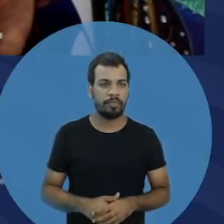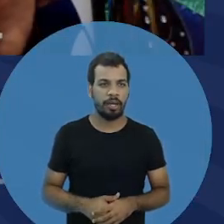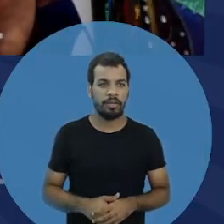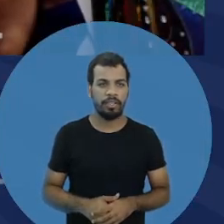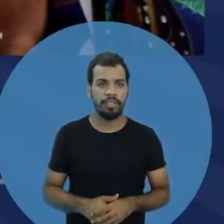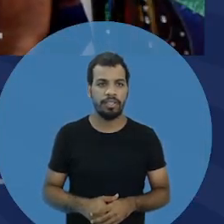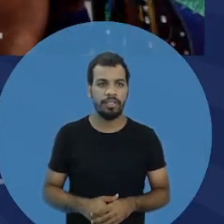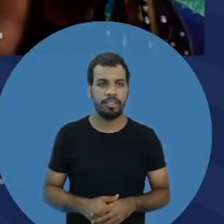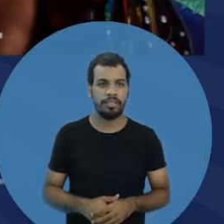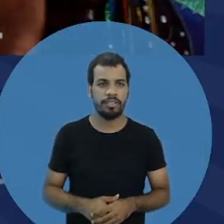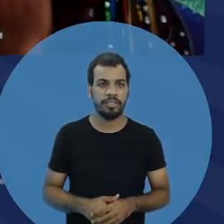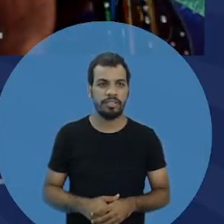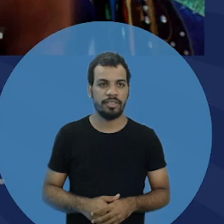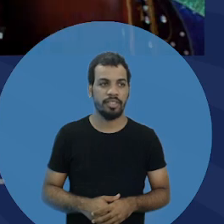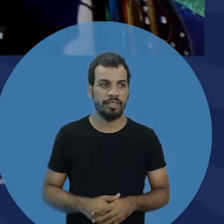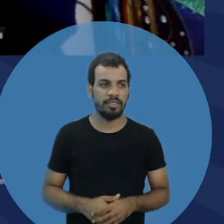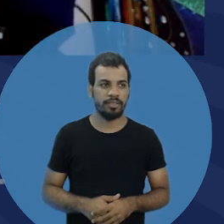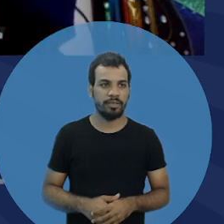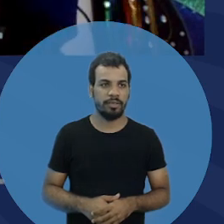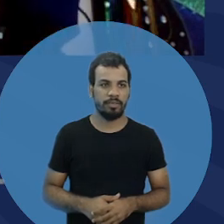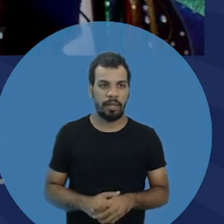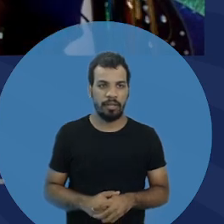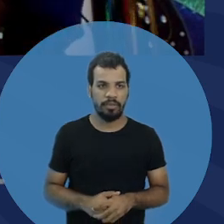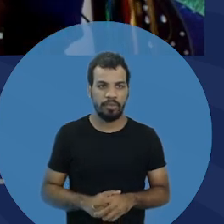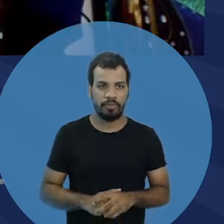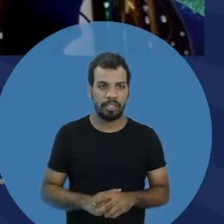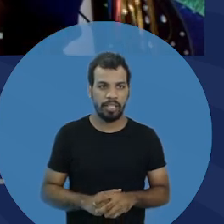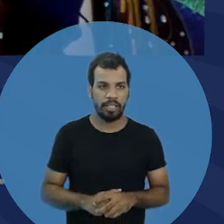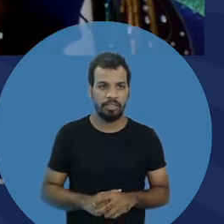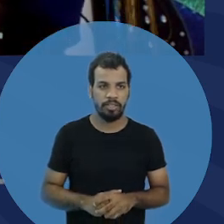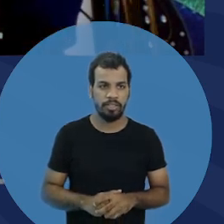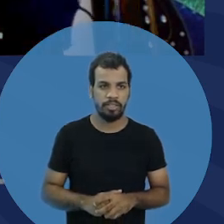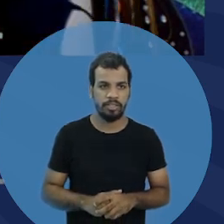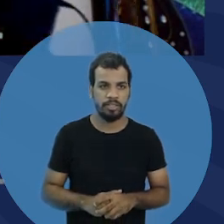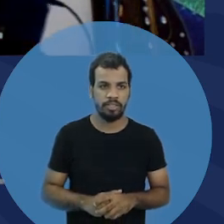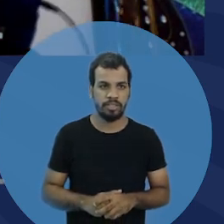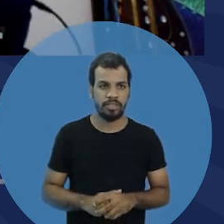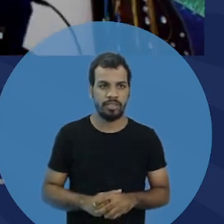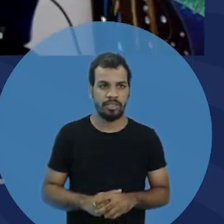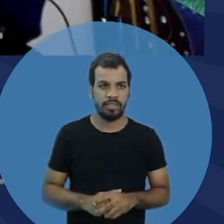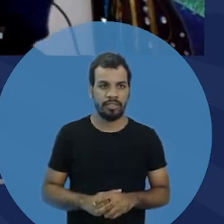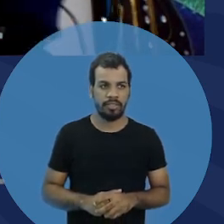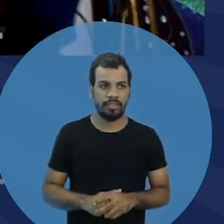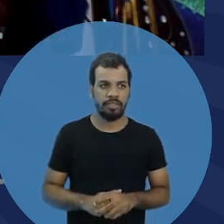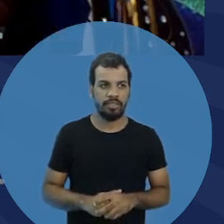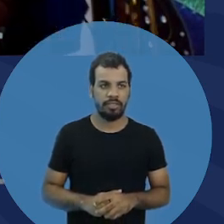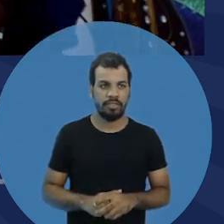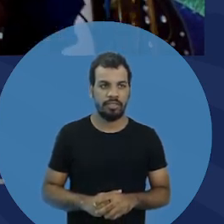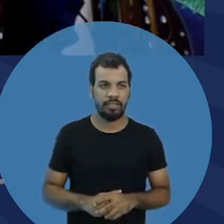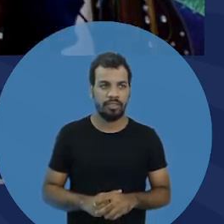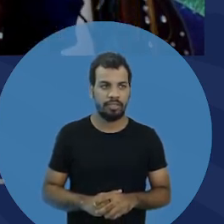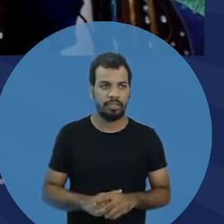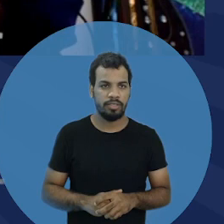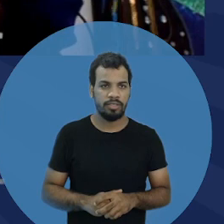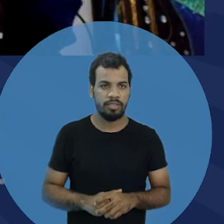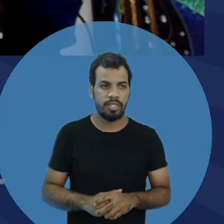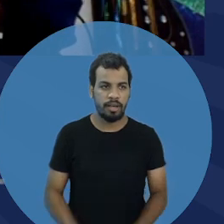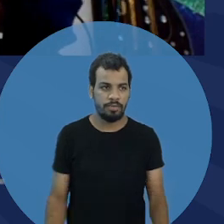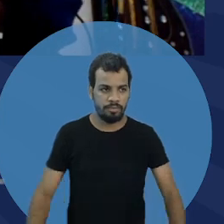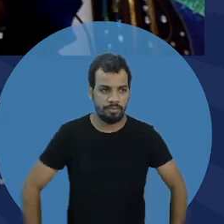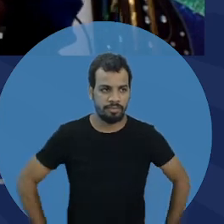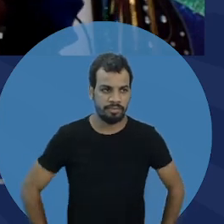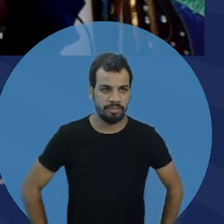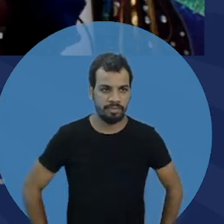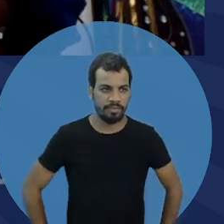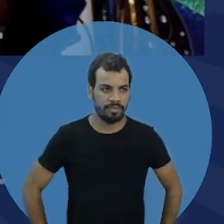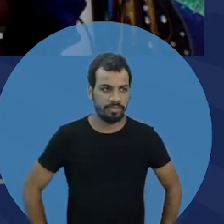Ô, Leusa, só tá faltando uma. Jussara, né? A gente vai dar 2 minutinhos para ela entrar. Eu não posso ficar... Olha, eu